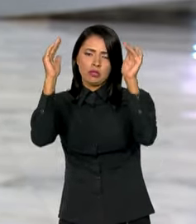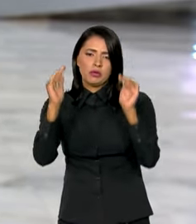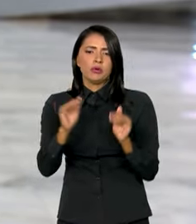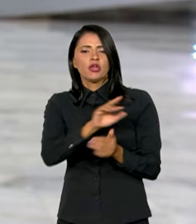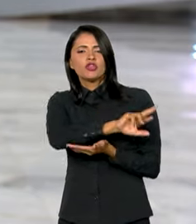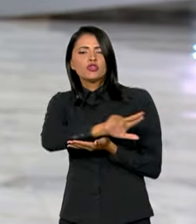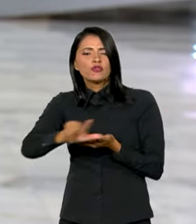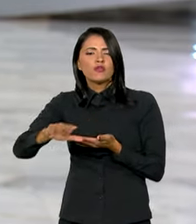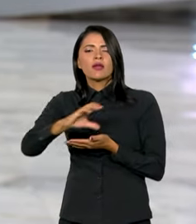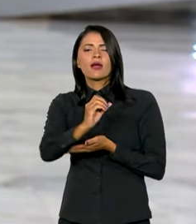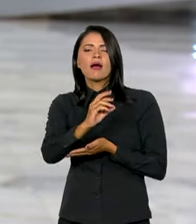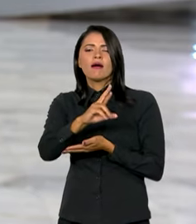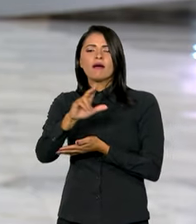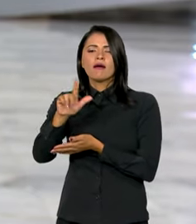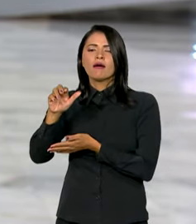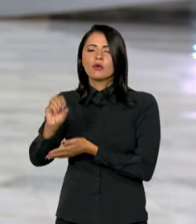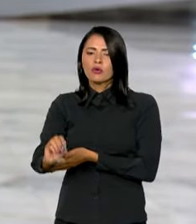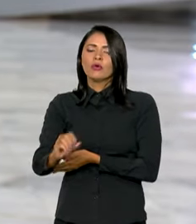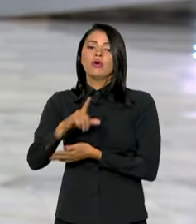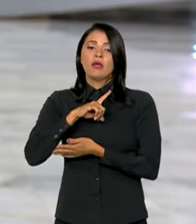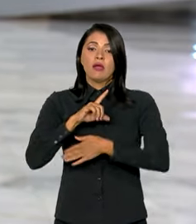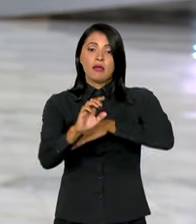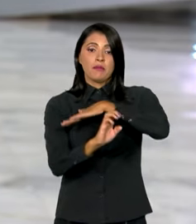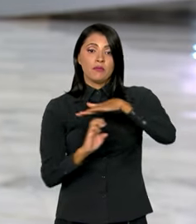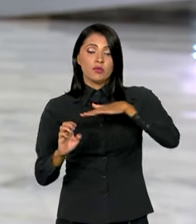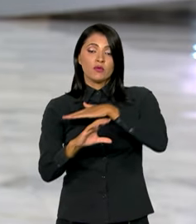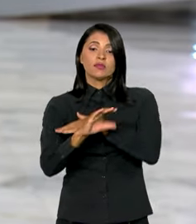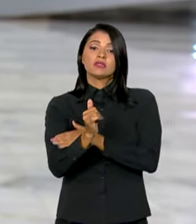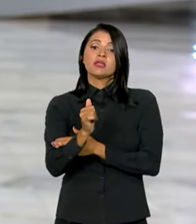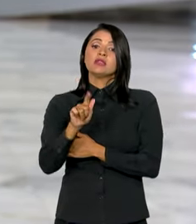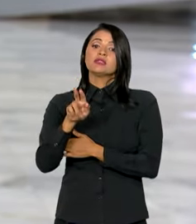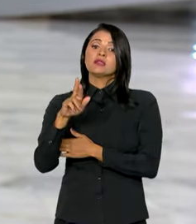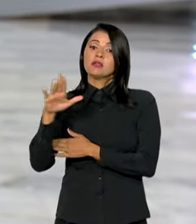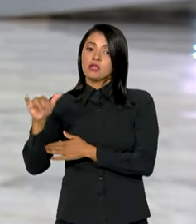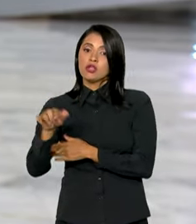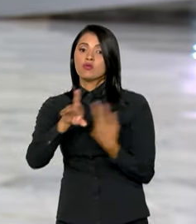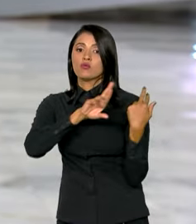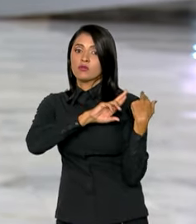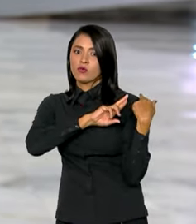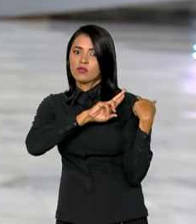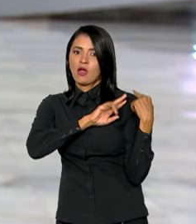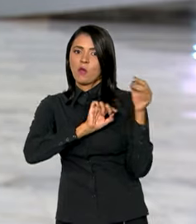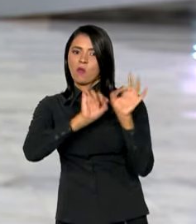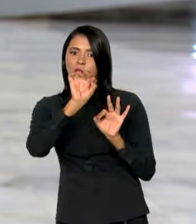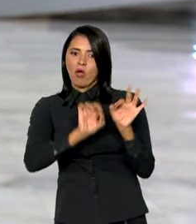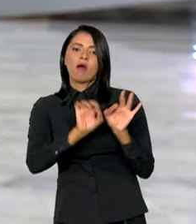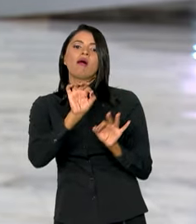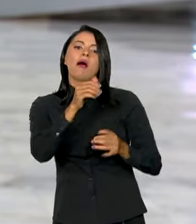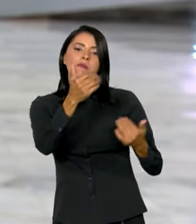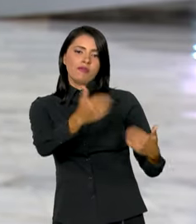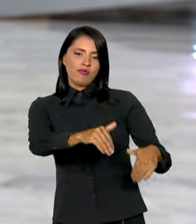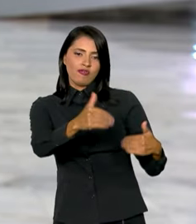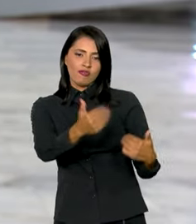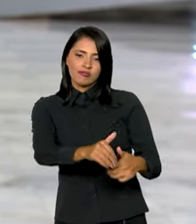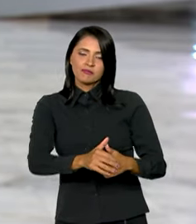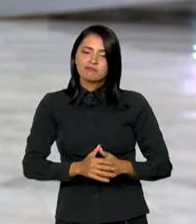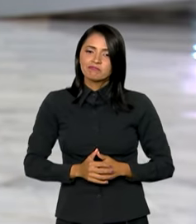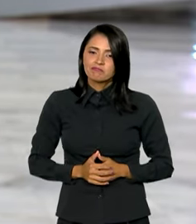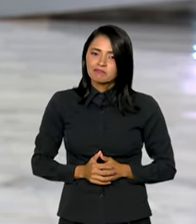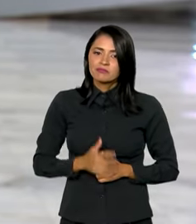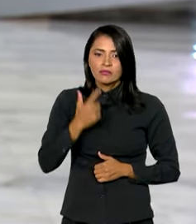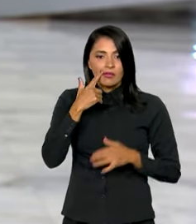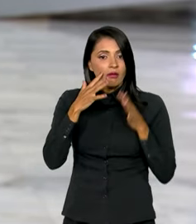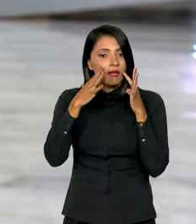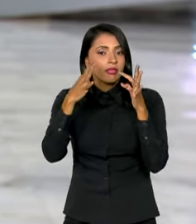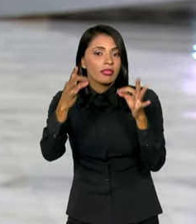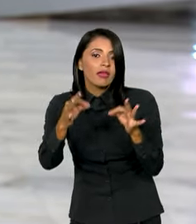diferentes cargos. E a empresa Fundação Sesgran Rio vai ser a responsável pela aplicação da prova. Então é só ficar